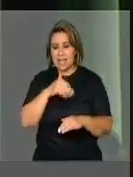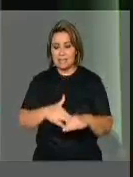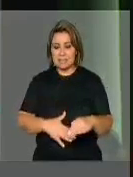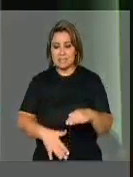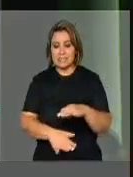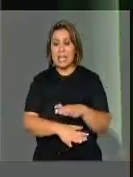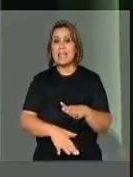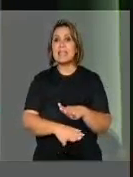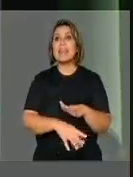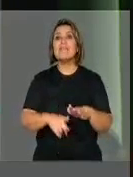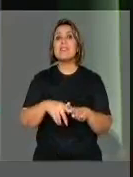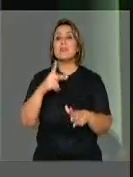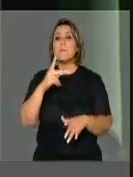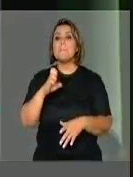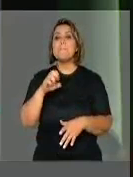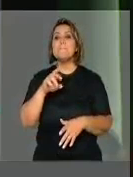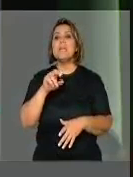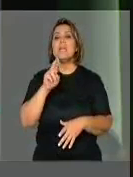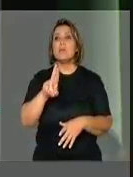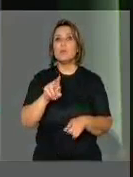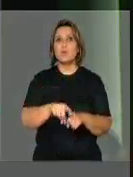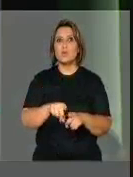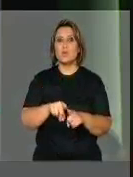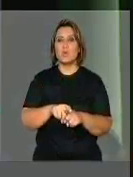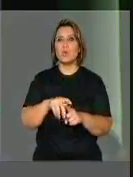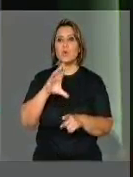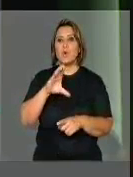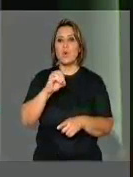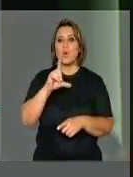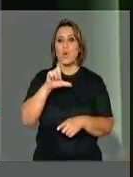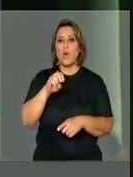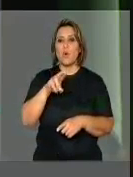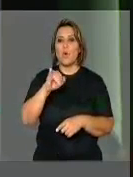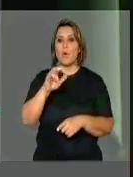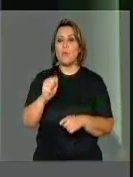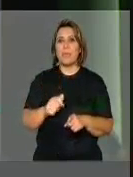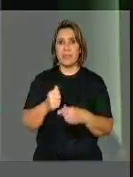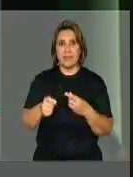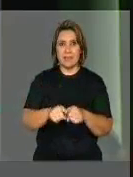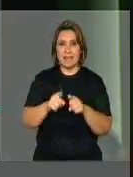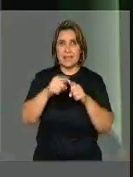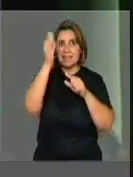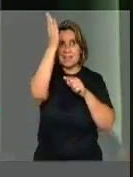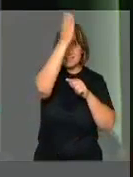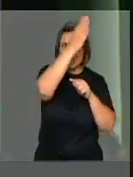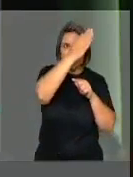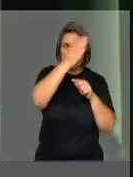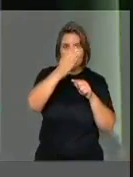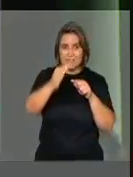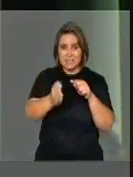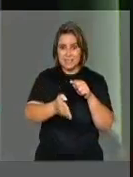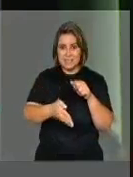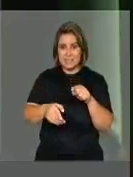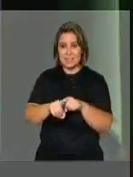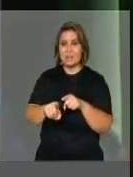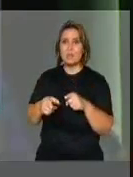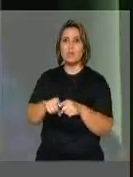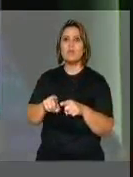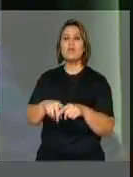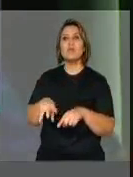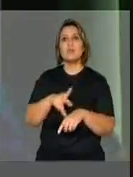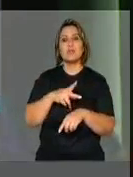Peru, da Colômbia e do Brasil, numa região na fronteira do Brasil com esses